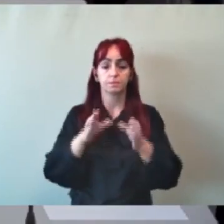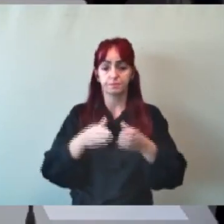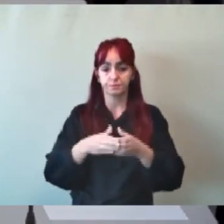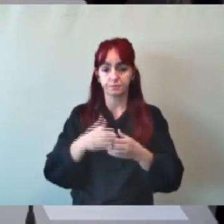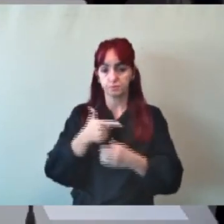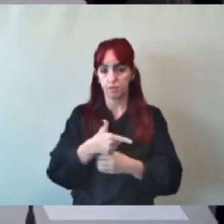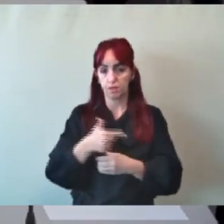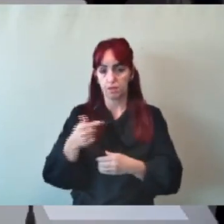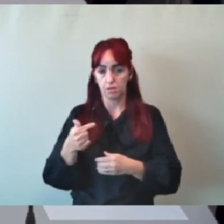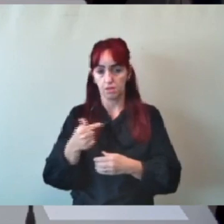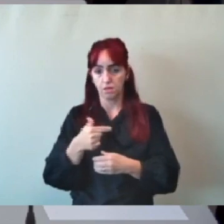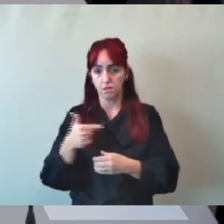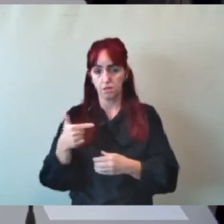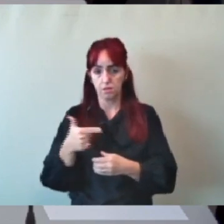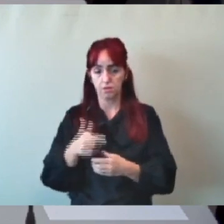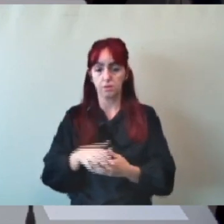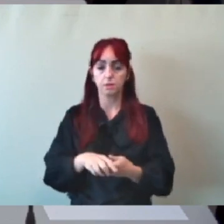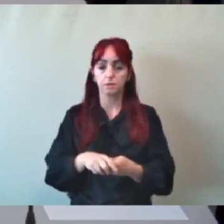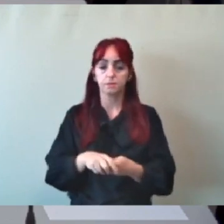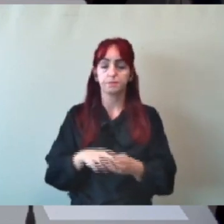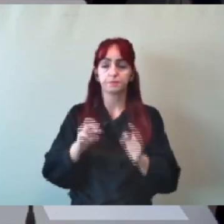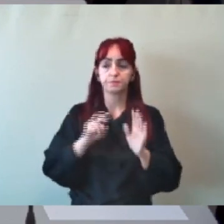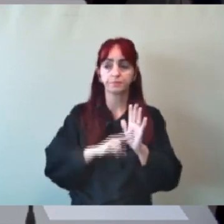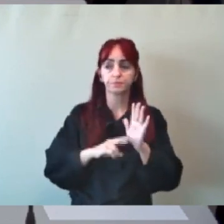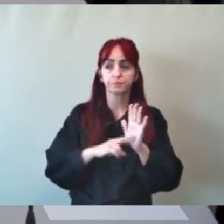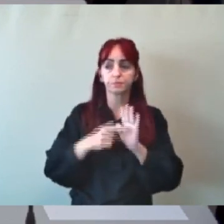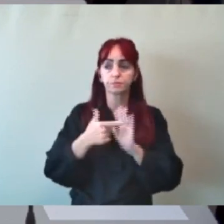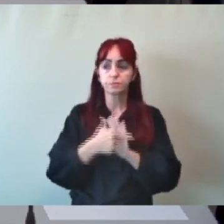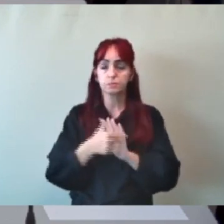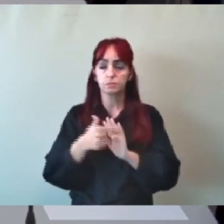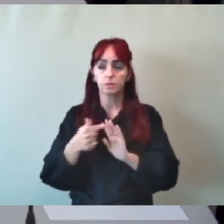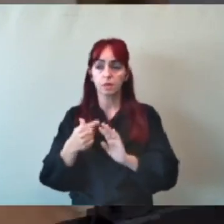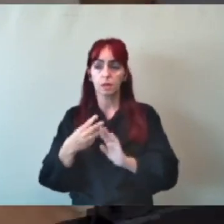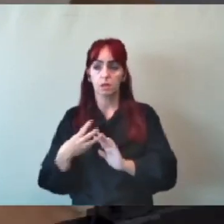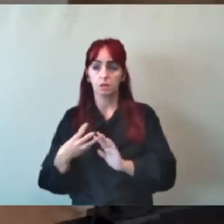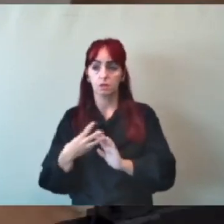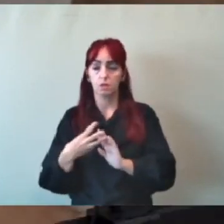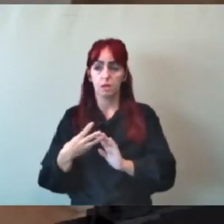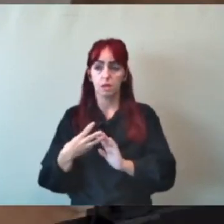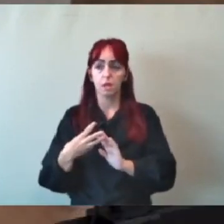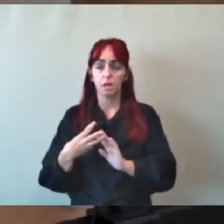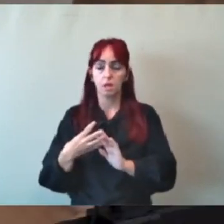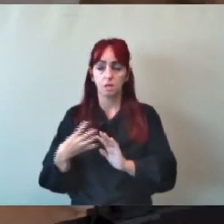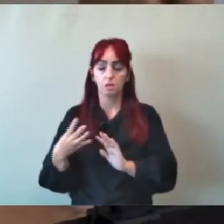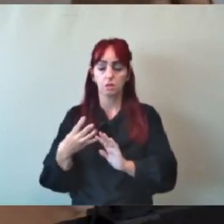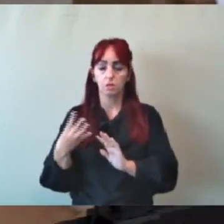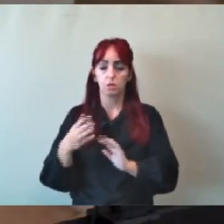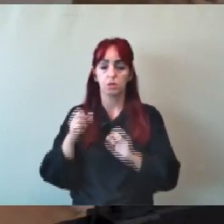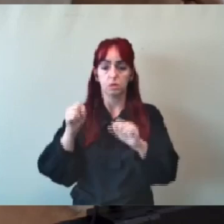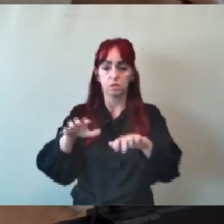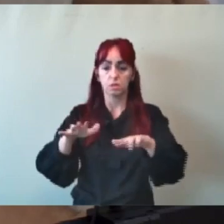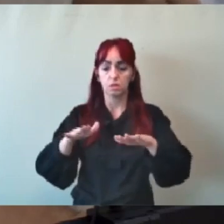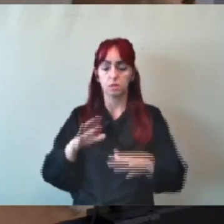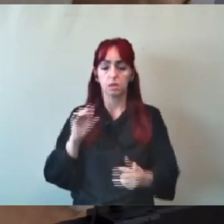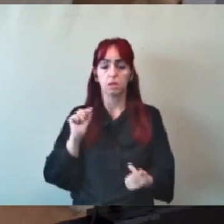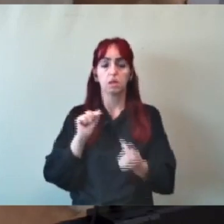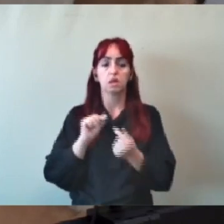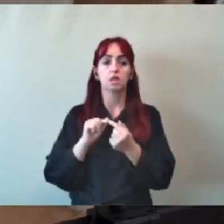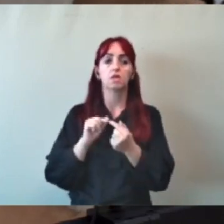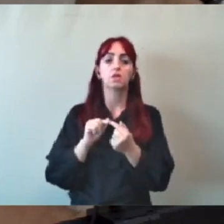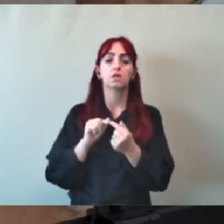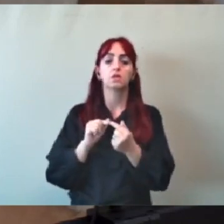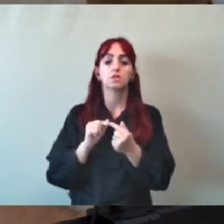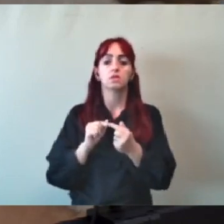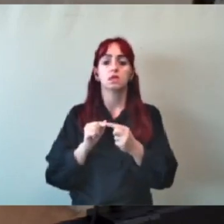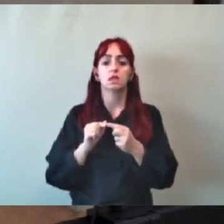272/2024. Requerimento de comissão 274/2024, tem uma audiência pública. Finalidade, debater as ações